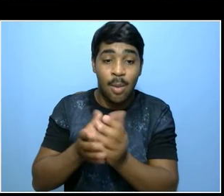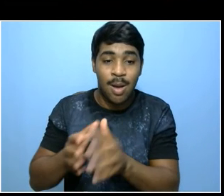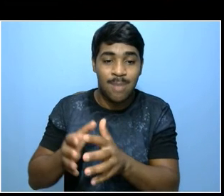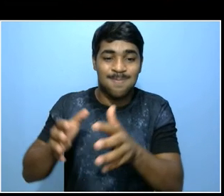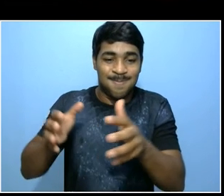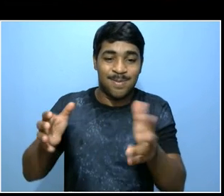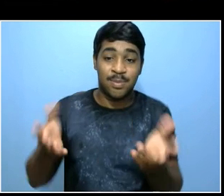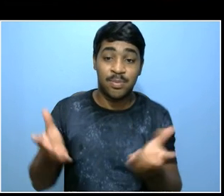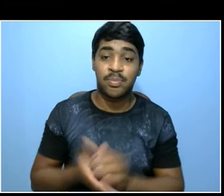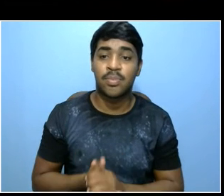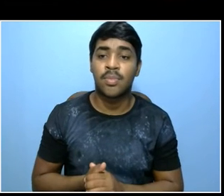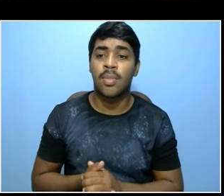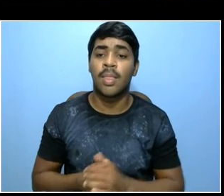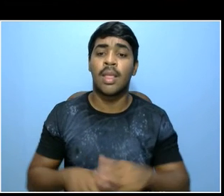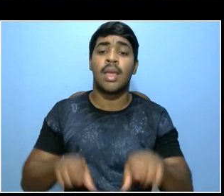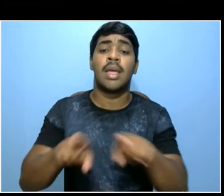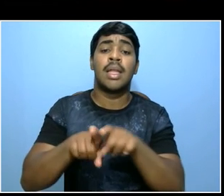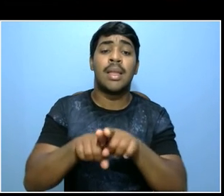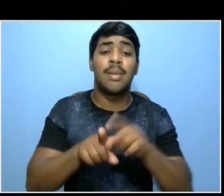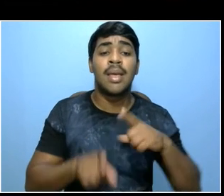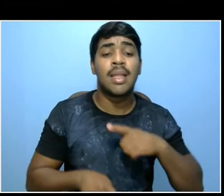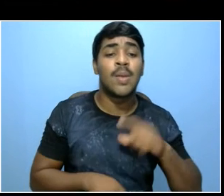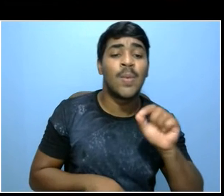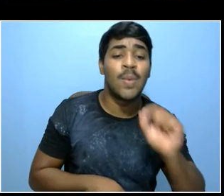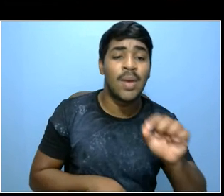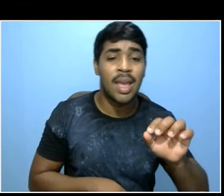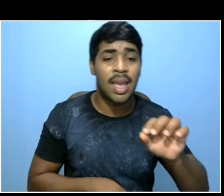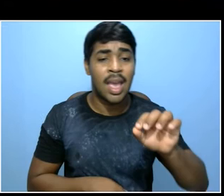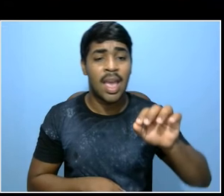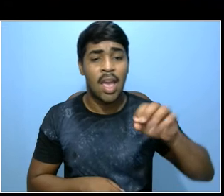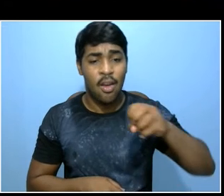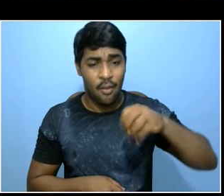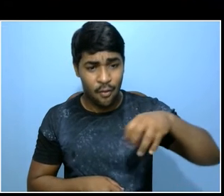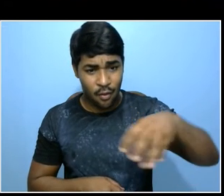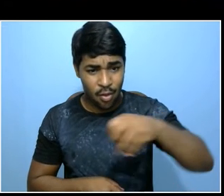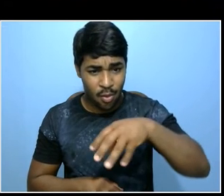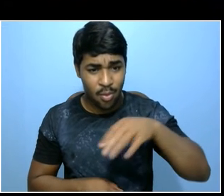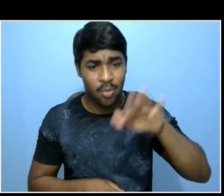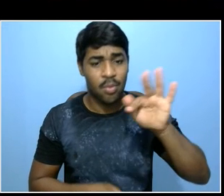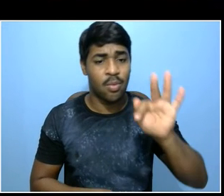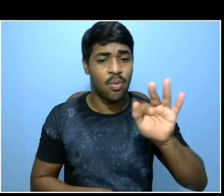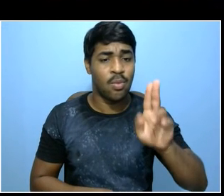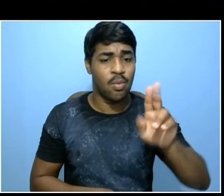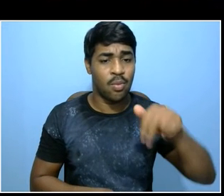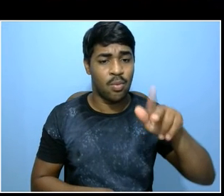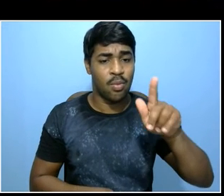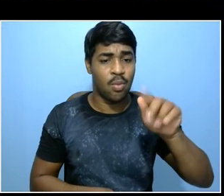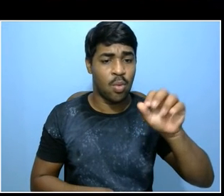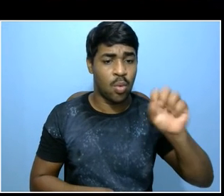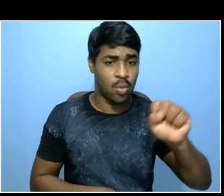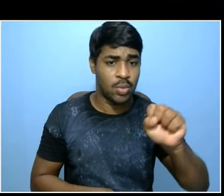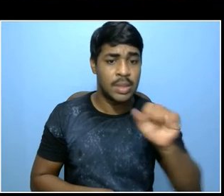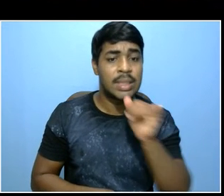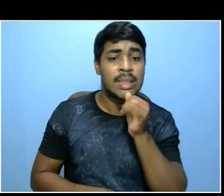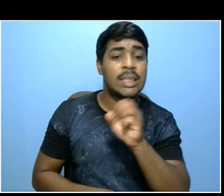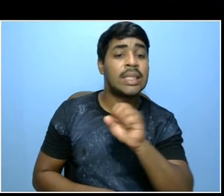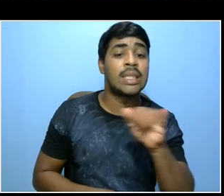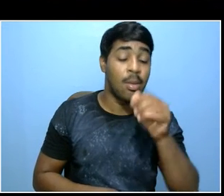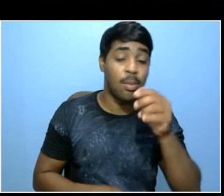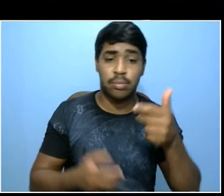aqui também os fungos. Você já deve ter observado que alguns alimentos, por exemplo, se você deixar fora da geladeira durante um